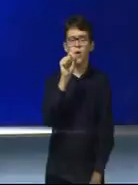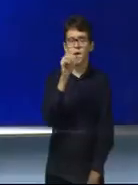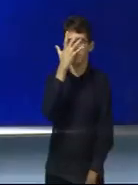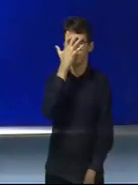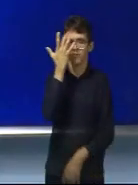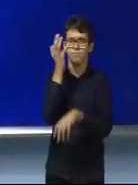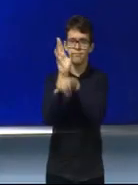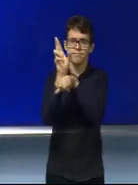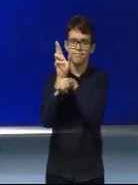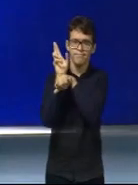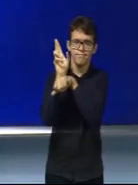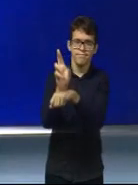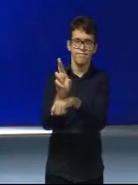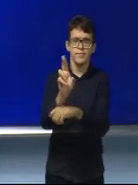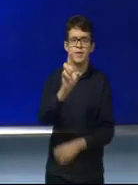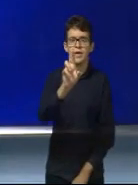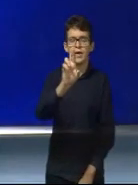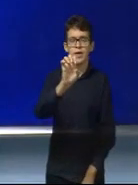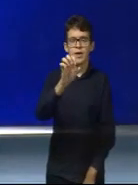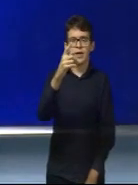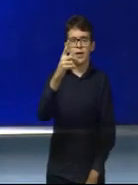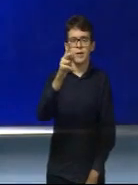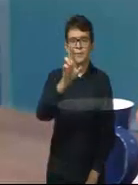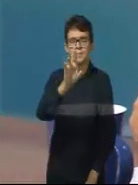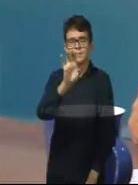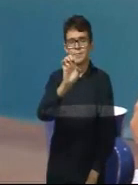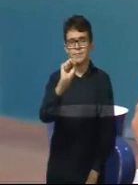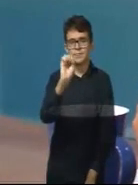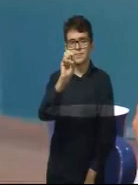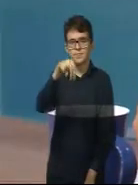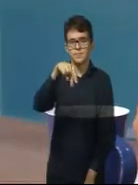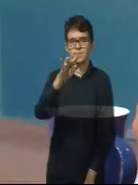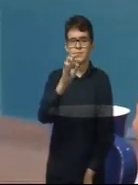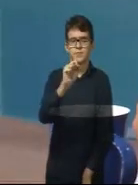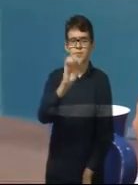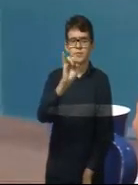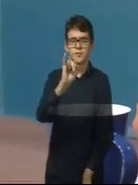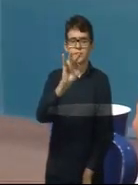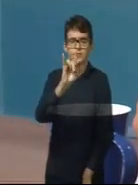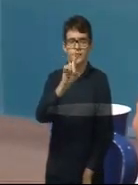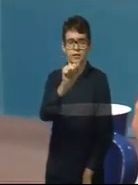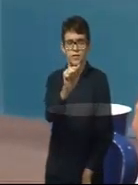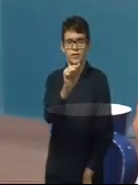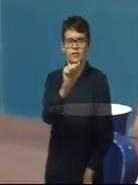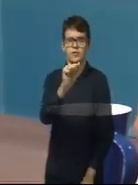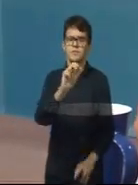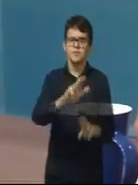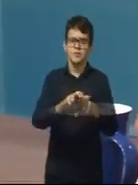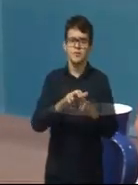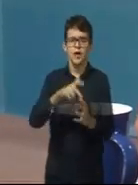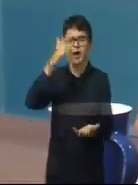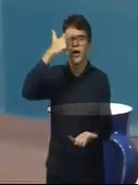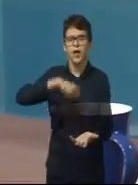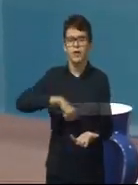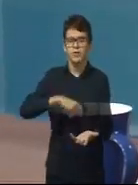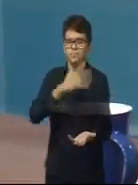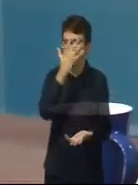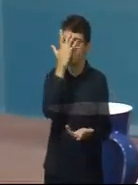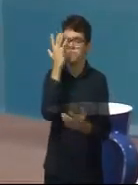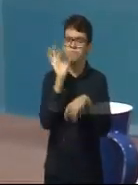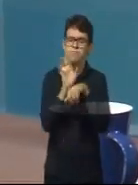colocando. Então, que tipo de representatividade a gente tem? Quem são esses representantes?